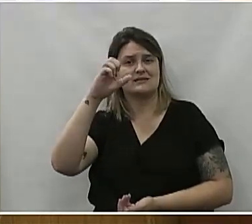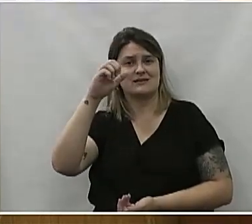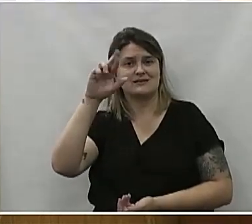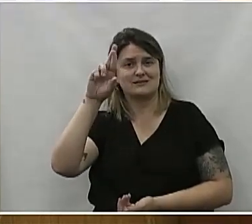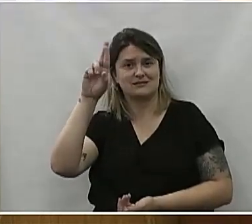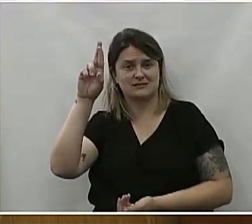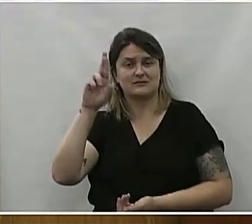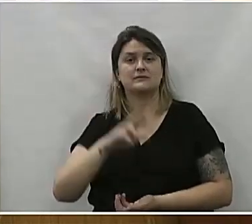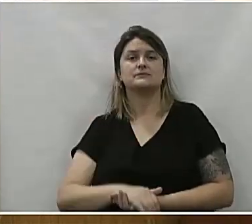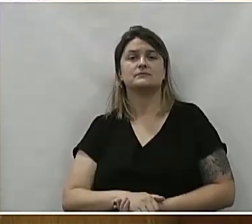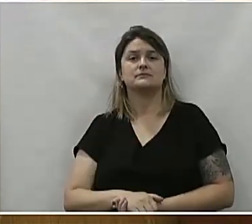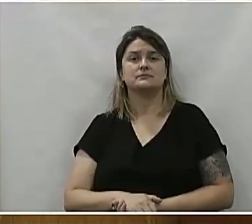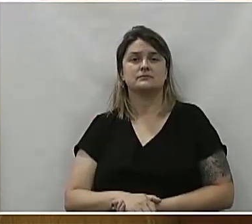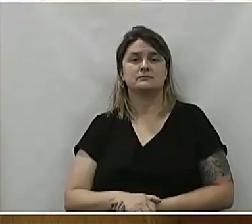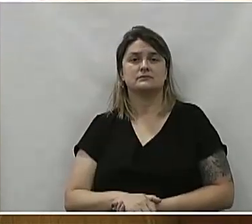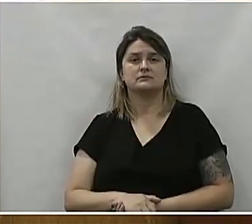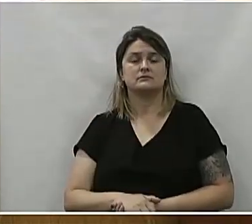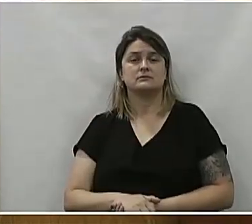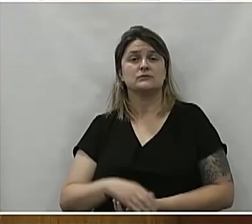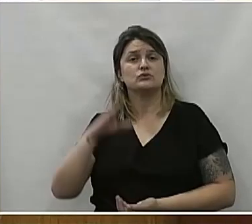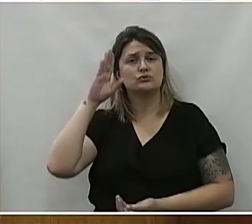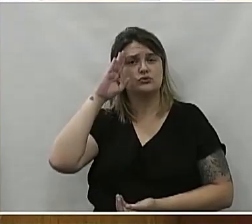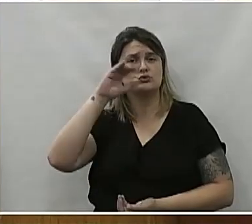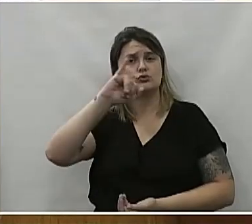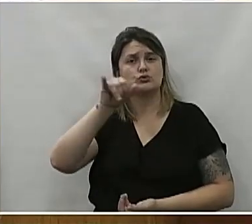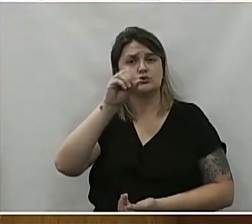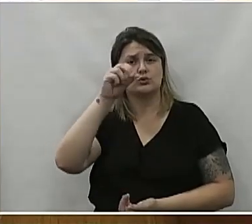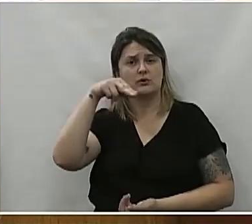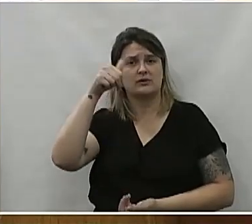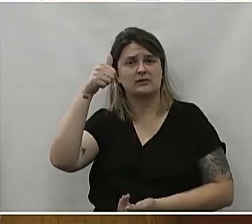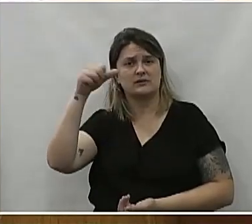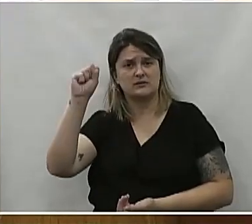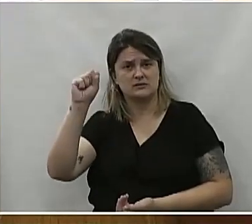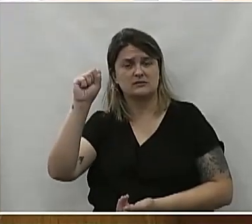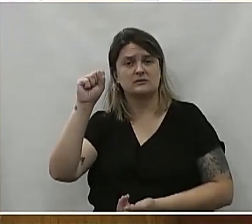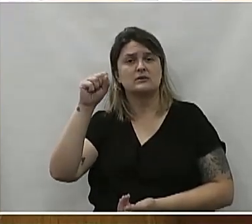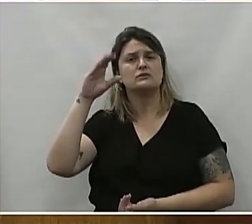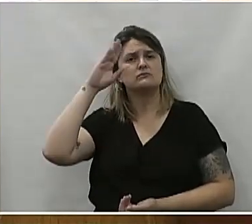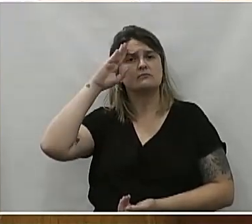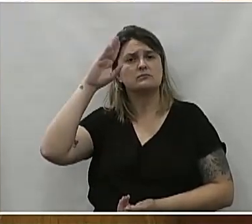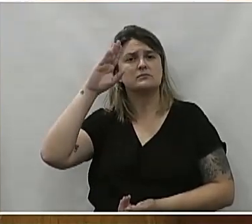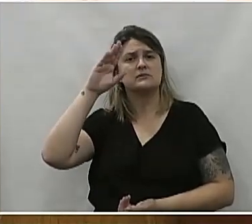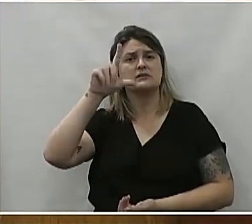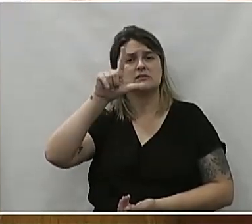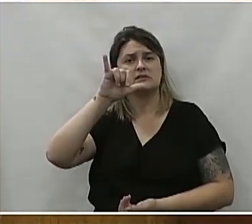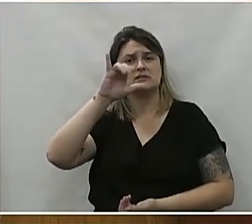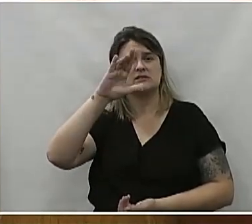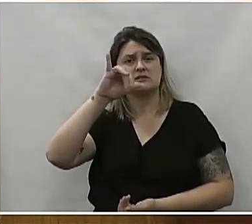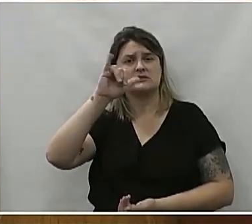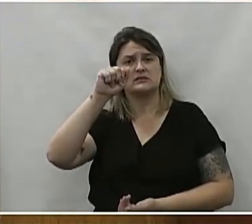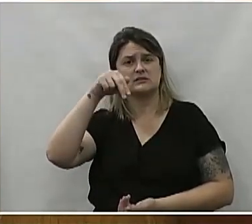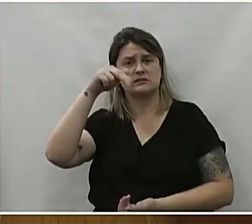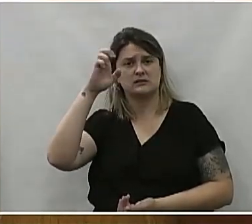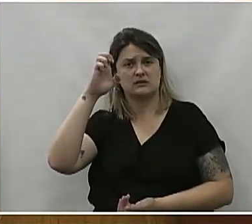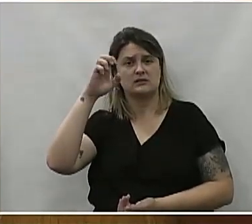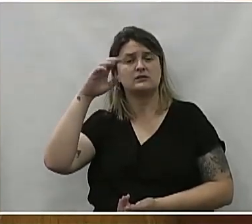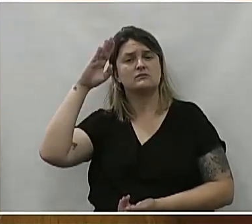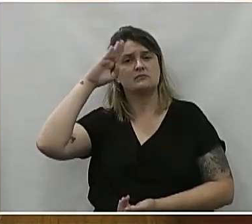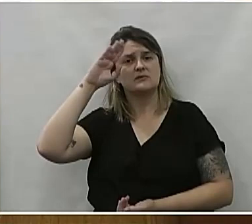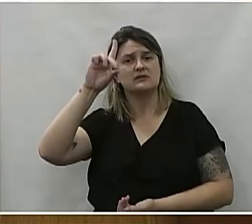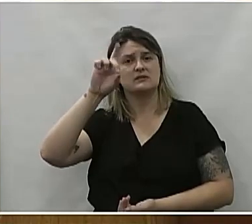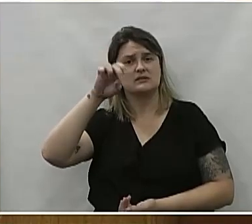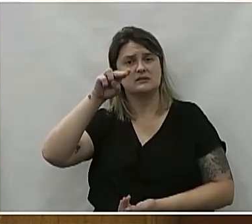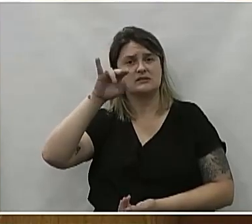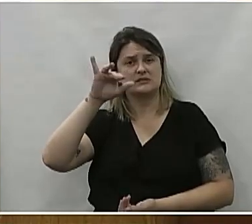Estacheira Soldado Jonas Emanuel De Moura Soldado Luciane Coutinho De Paula E soldado